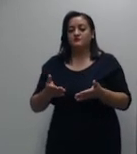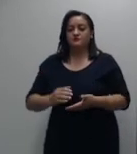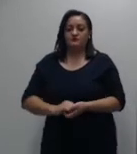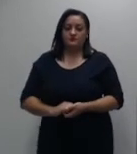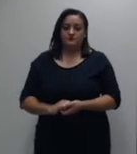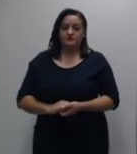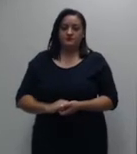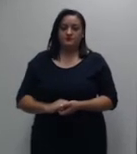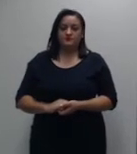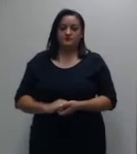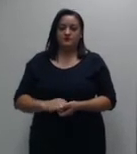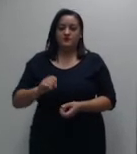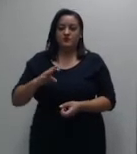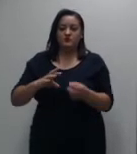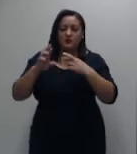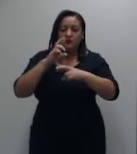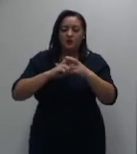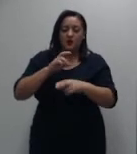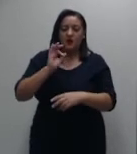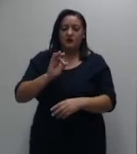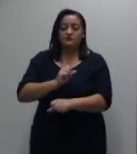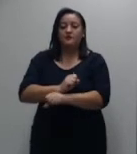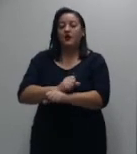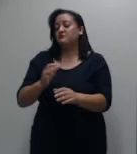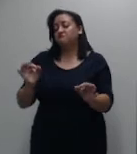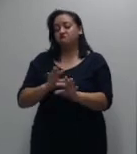e os olha aqui ó